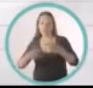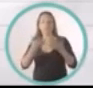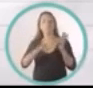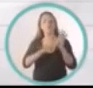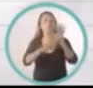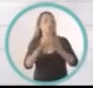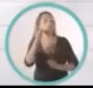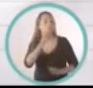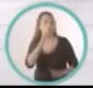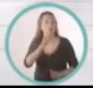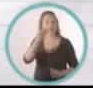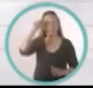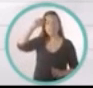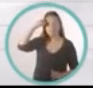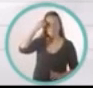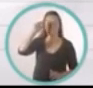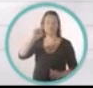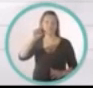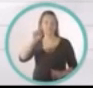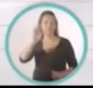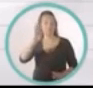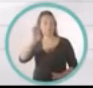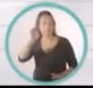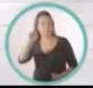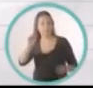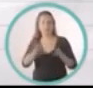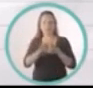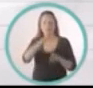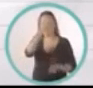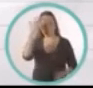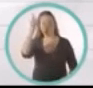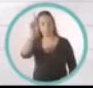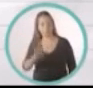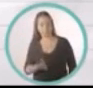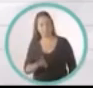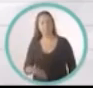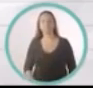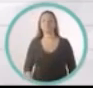defesa das mulheres, negros, LGBTs e pessoas com deficiência.